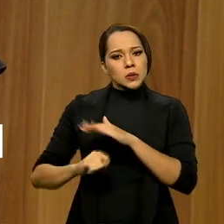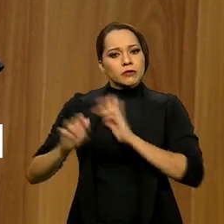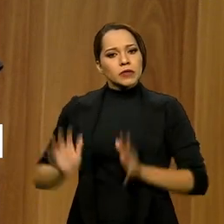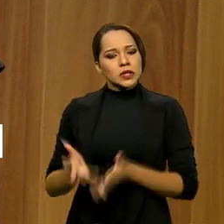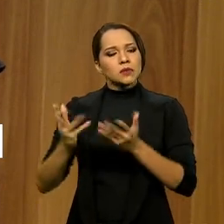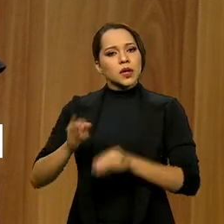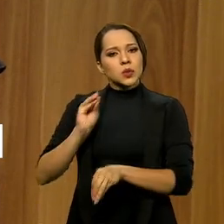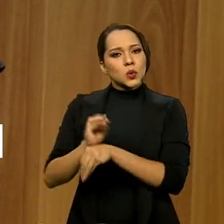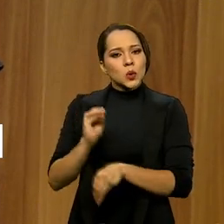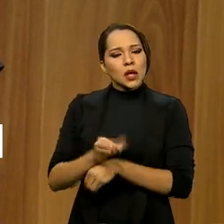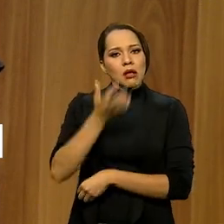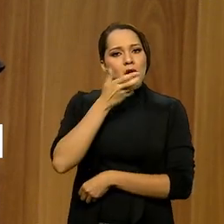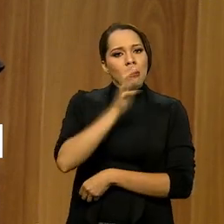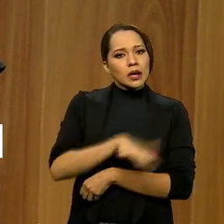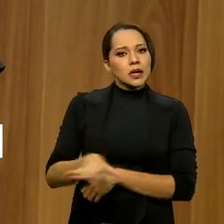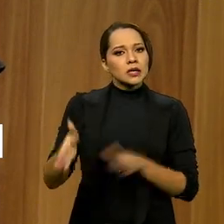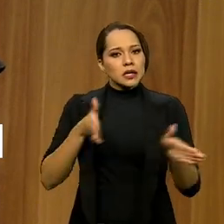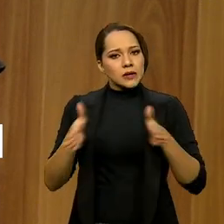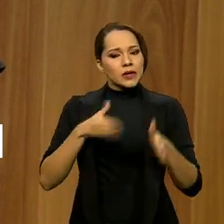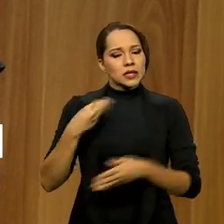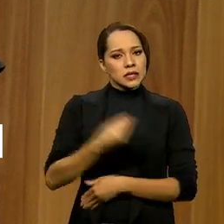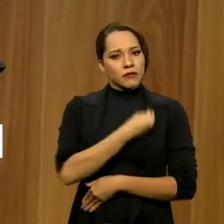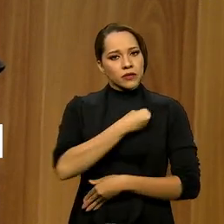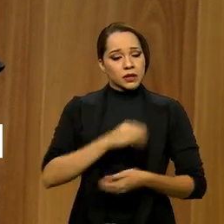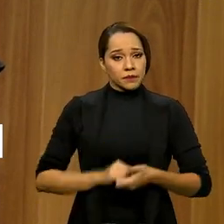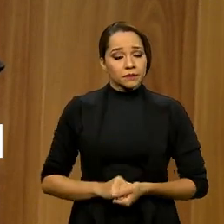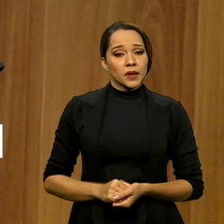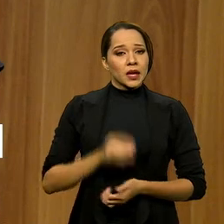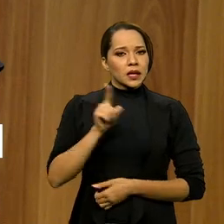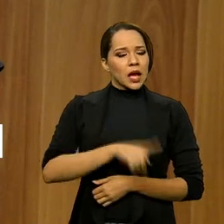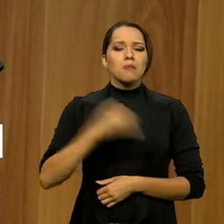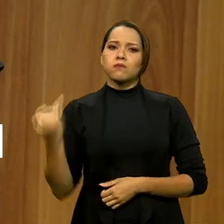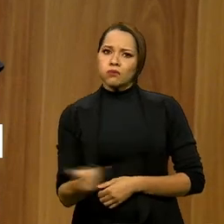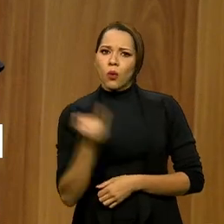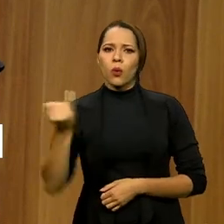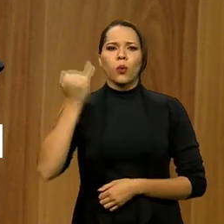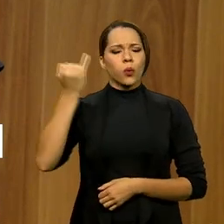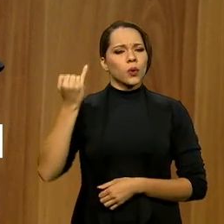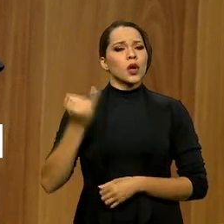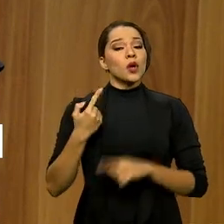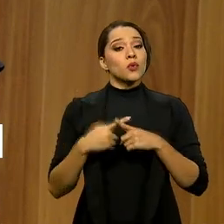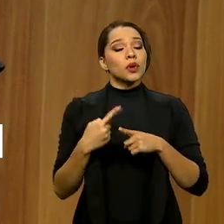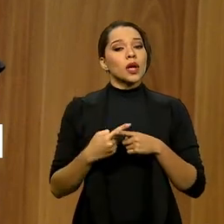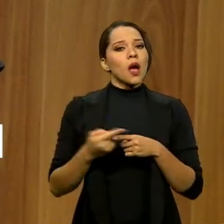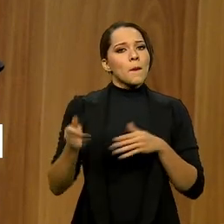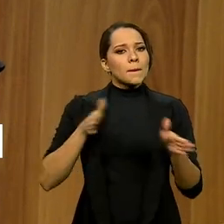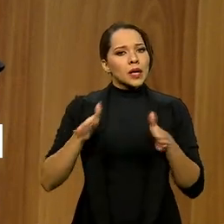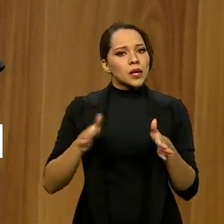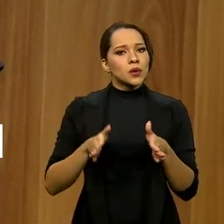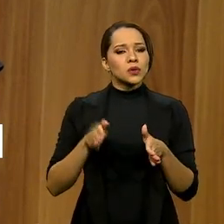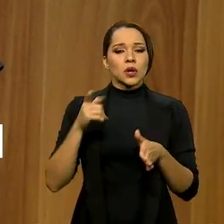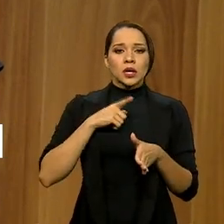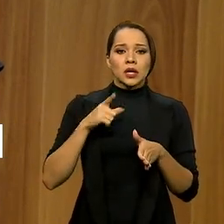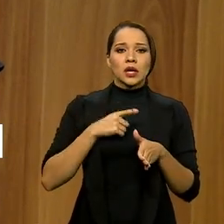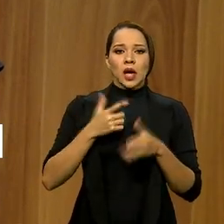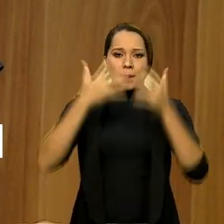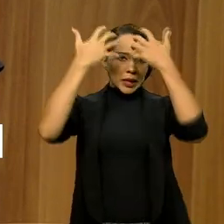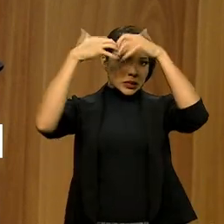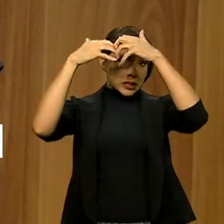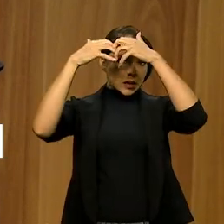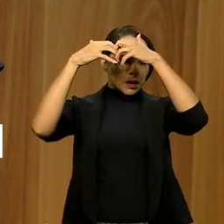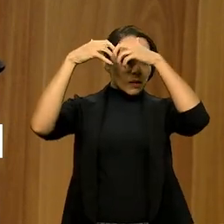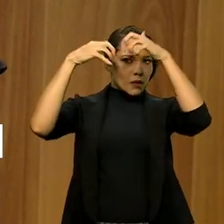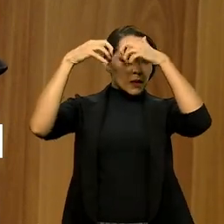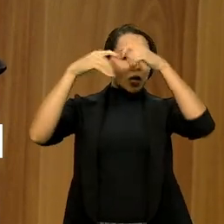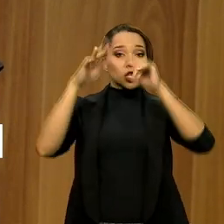dos cuidados com a criança nessa fase da vida, né? Que é considerada muito importante, porque é um período onde a plasticidade cerebral ela é muito grande.